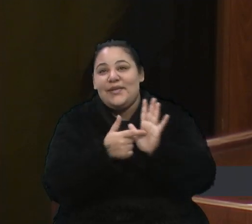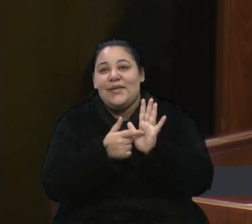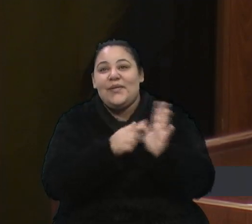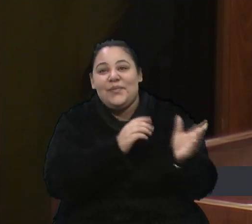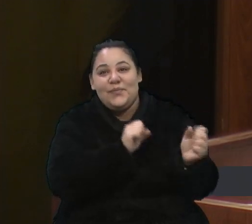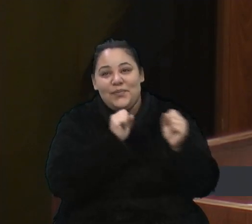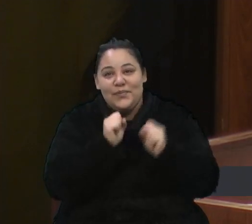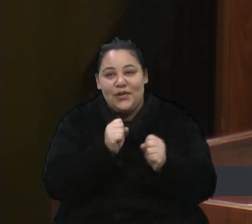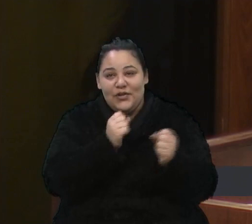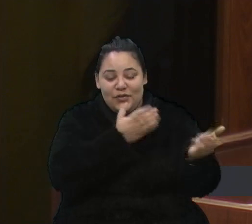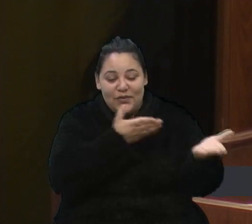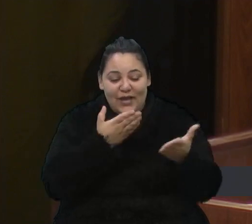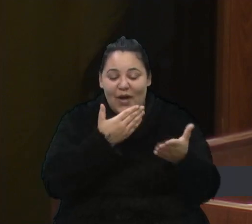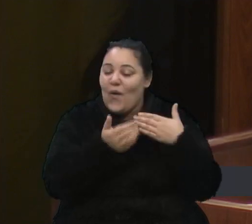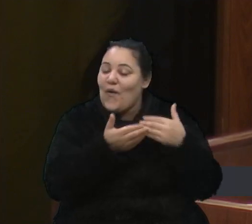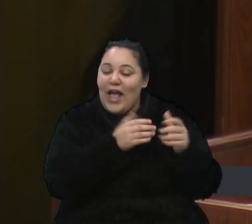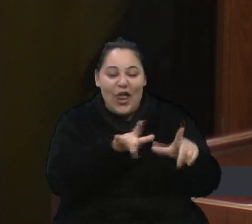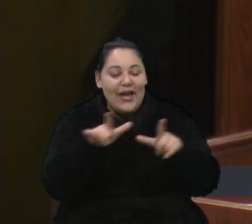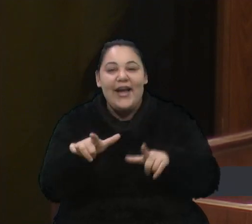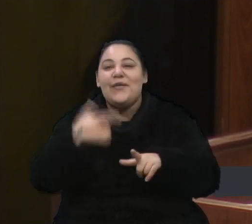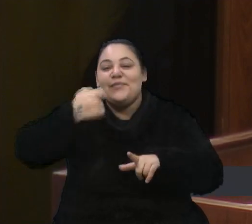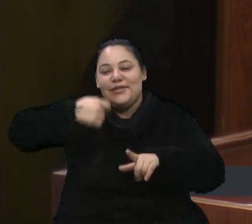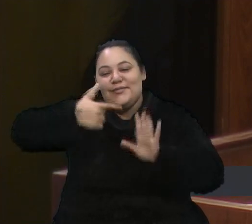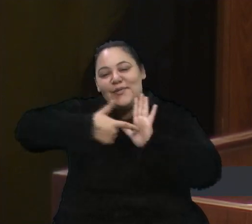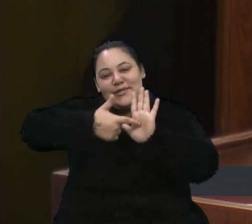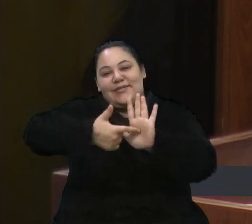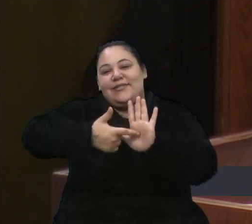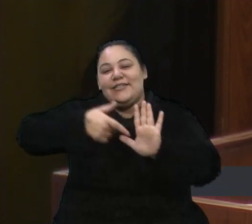lugar. Se não tiver apresentação, eu não vou.